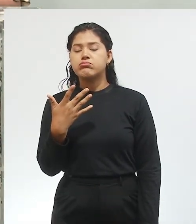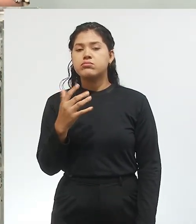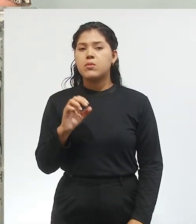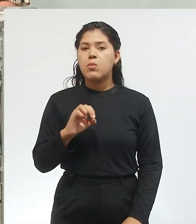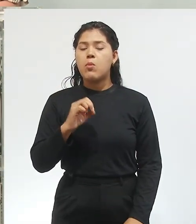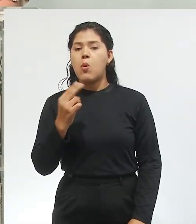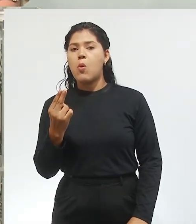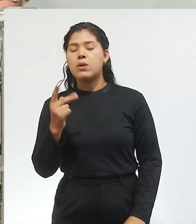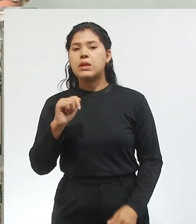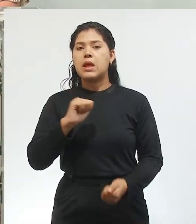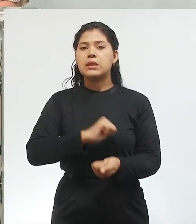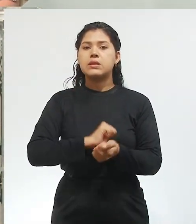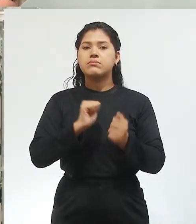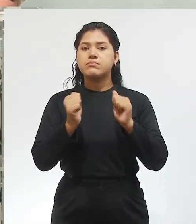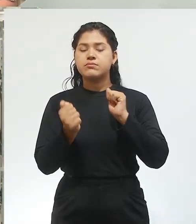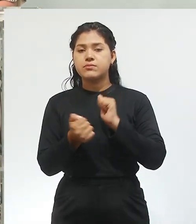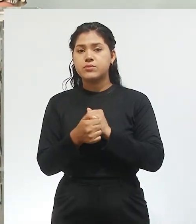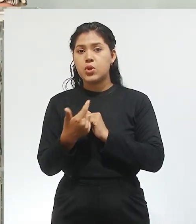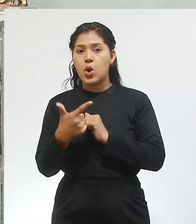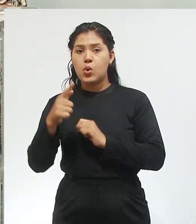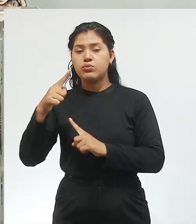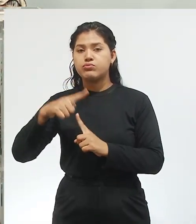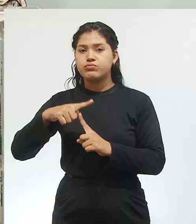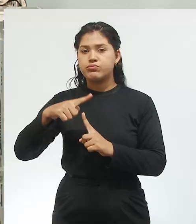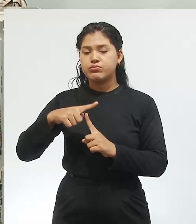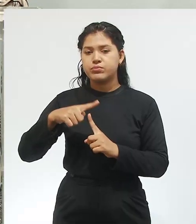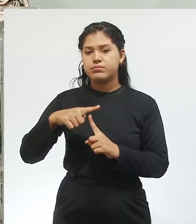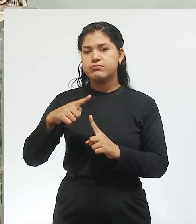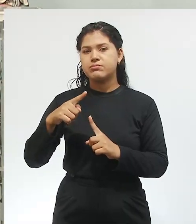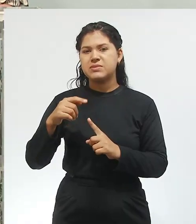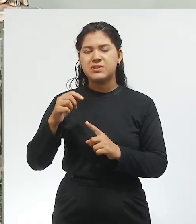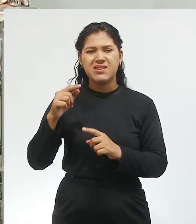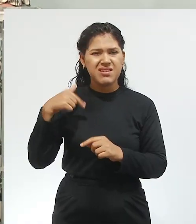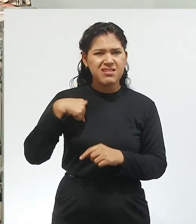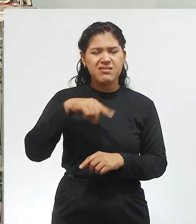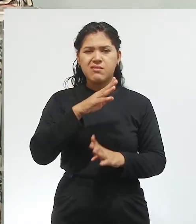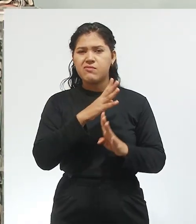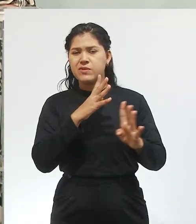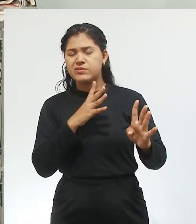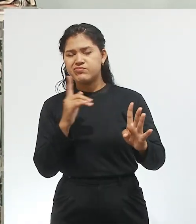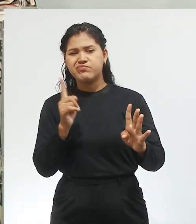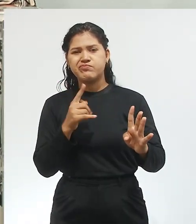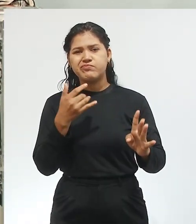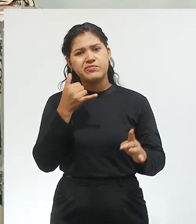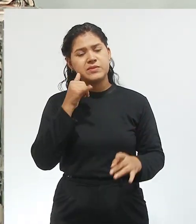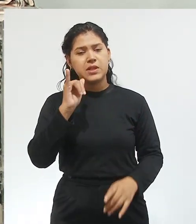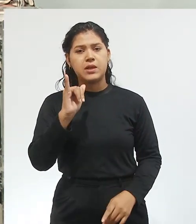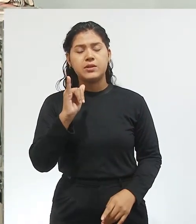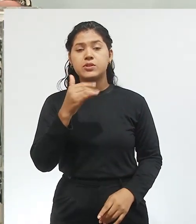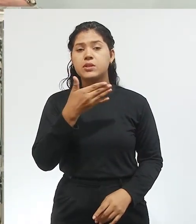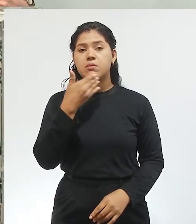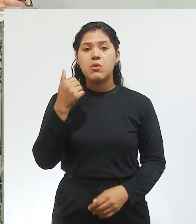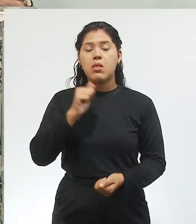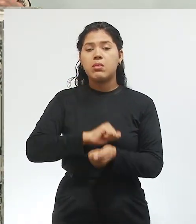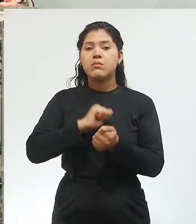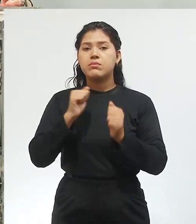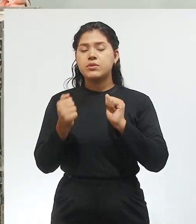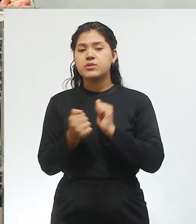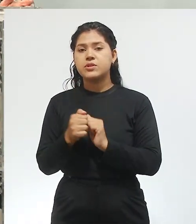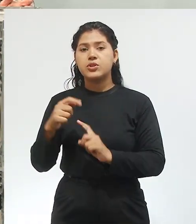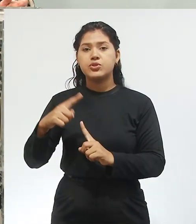gente faz uma outra forma dela marcar aquela consulta que não seja ficando numa fila, já que